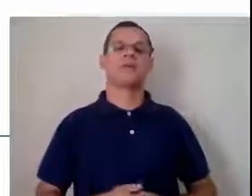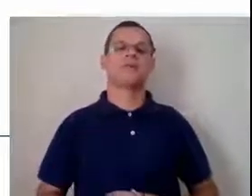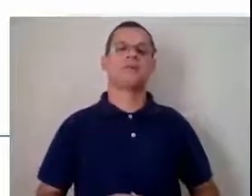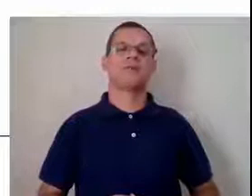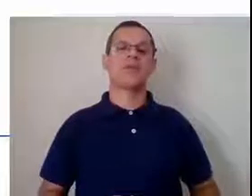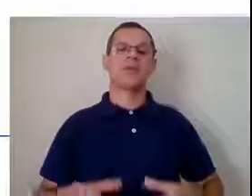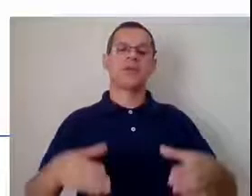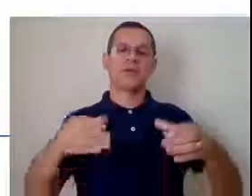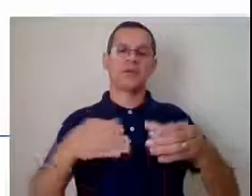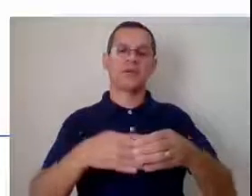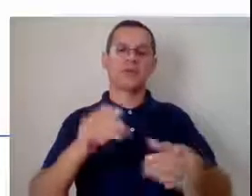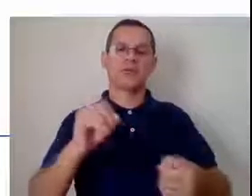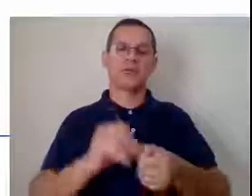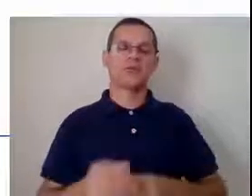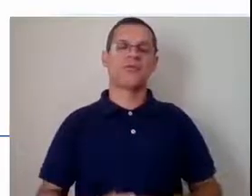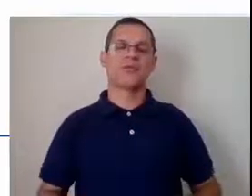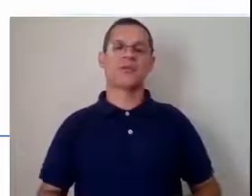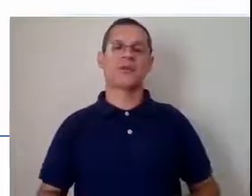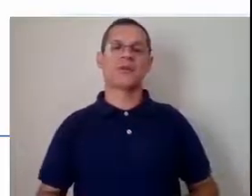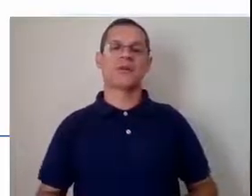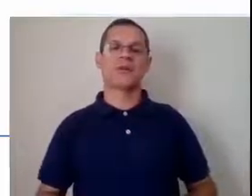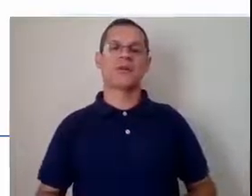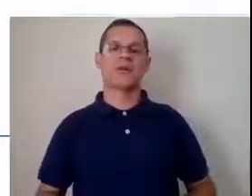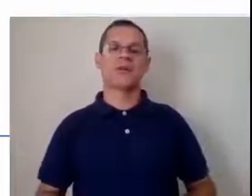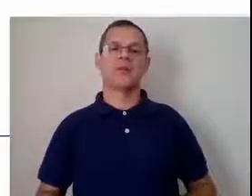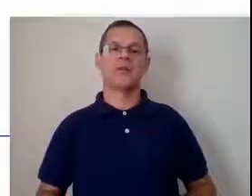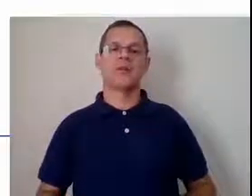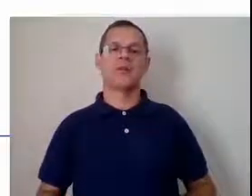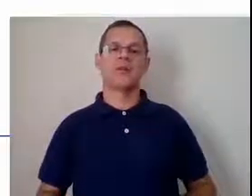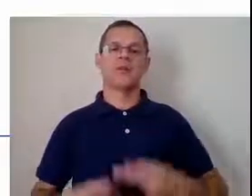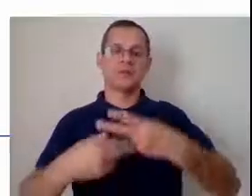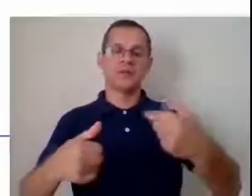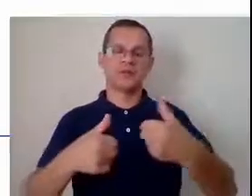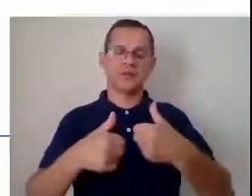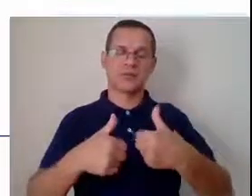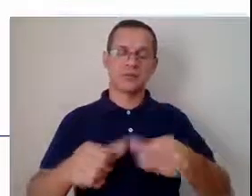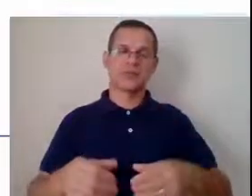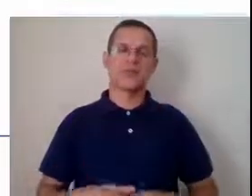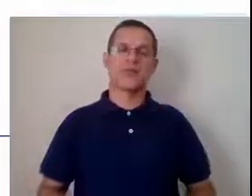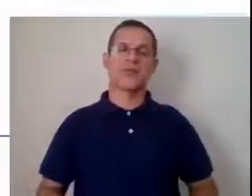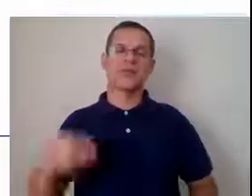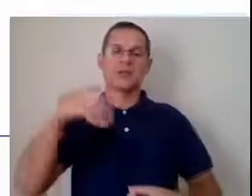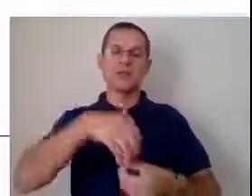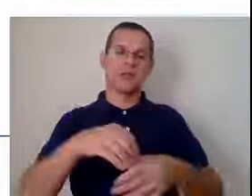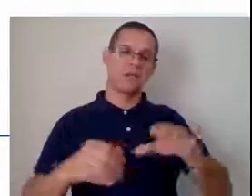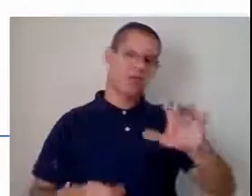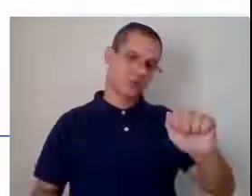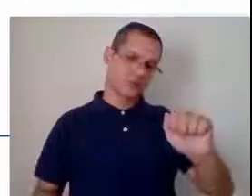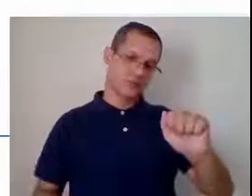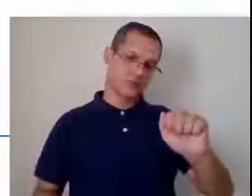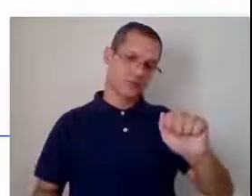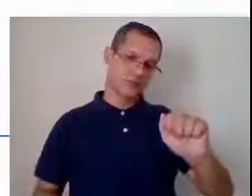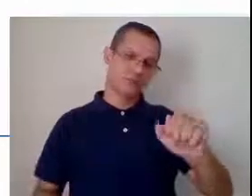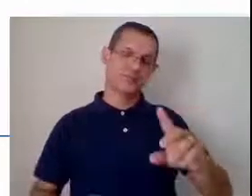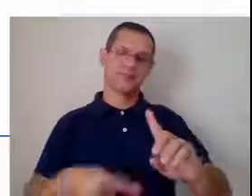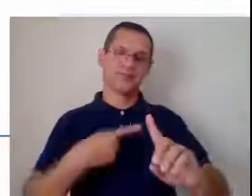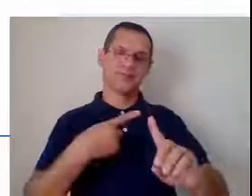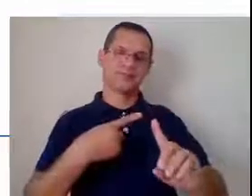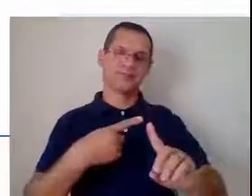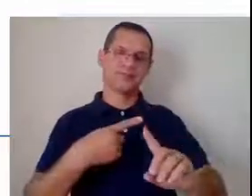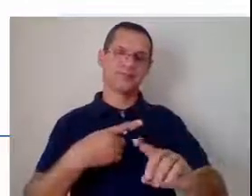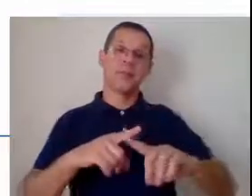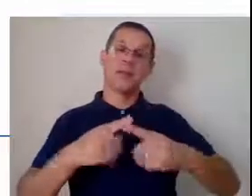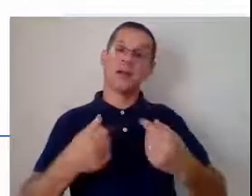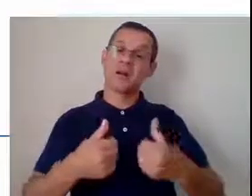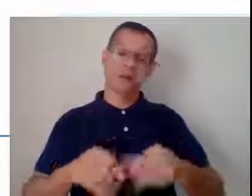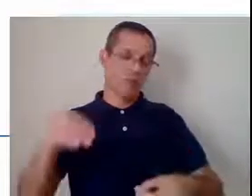É o conjunto formado pelos elementos que pertencem a A, mas